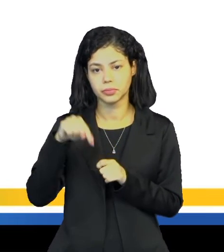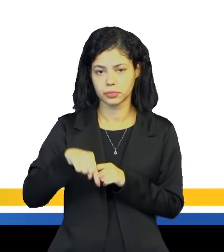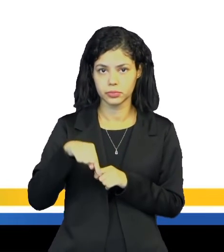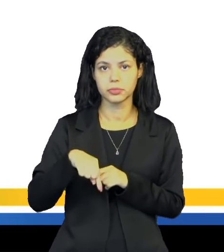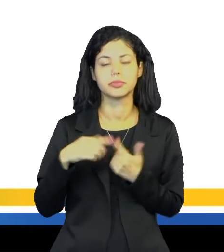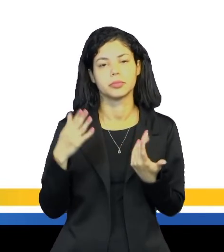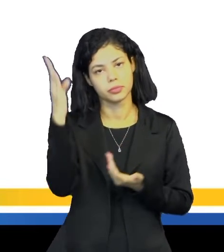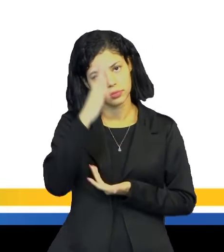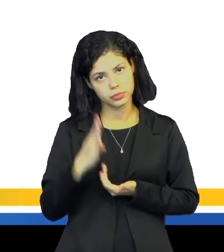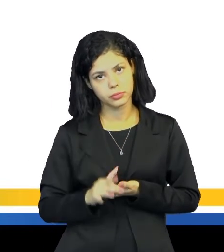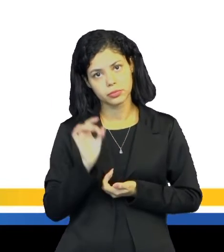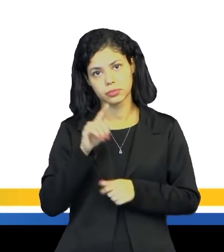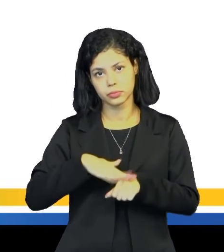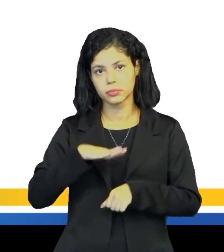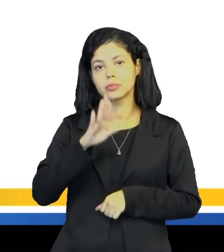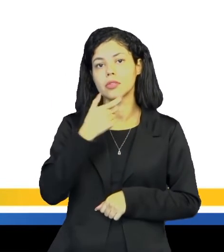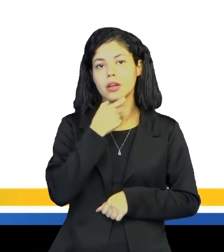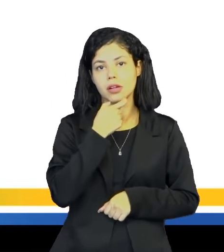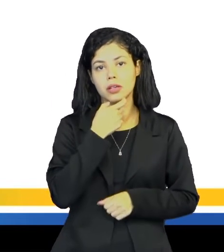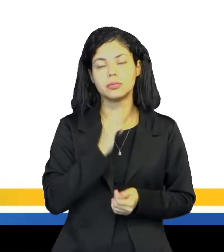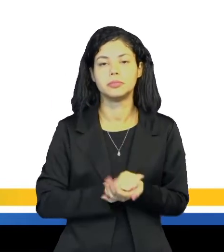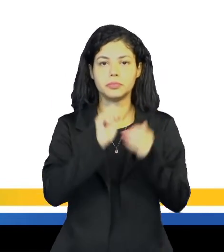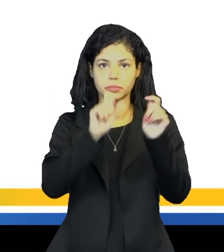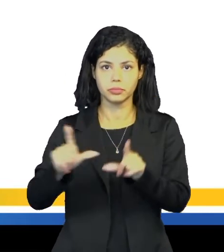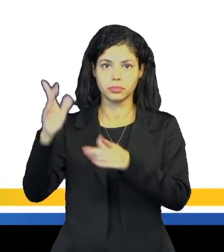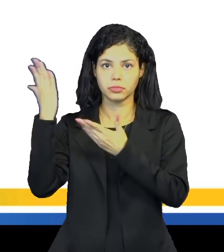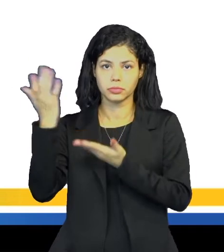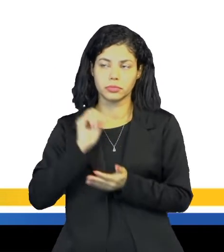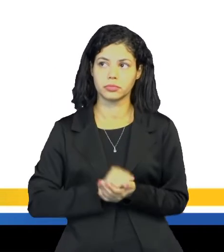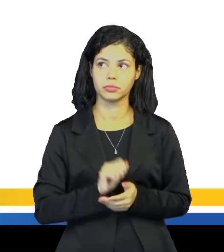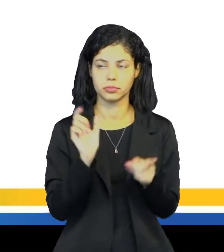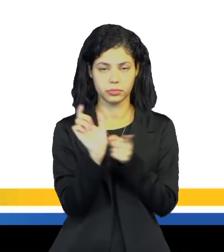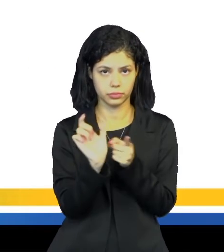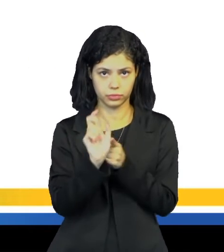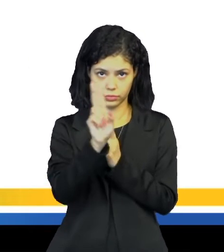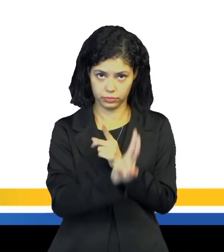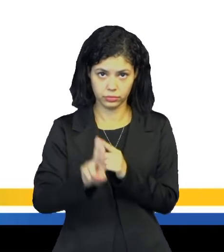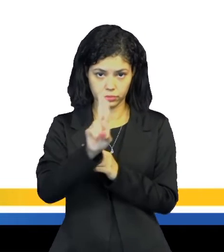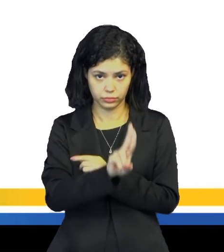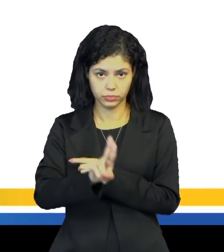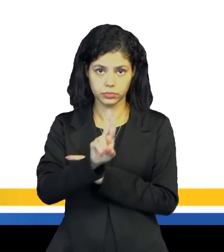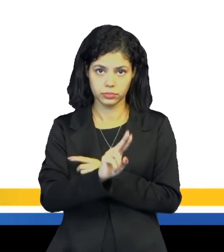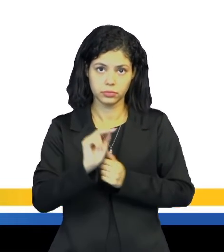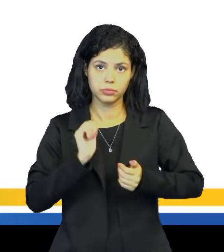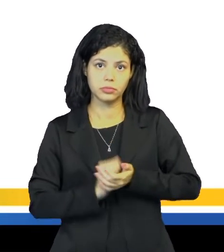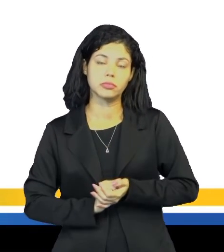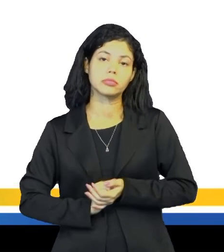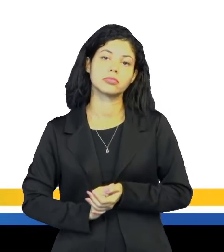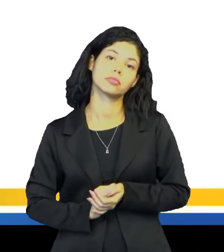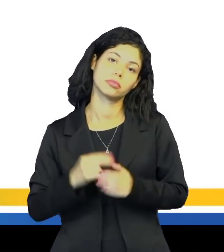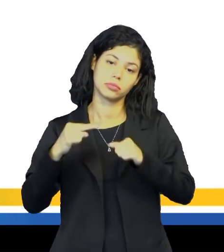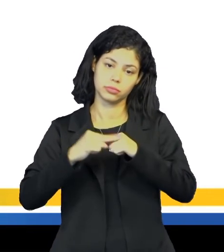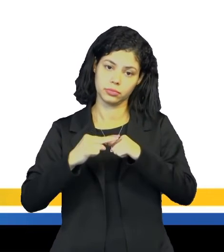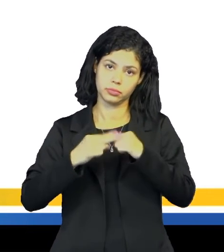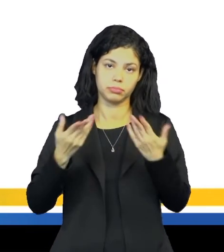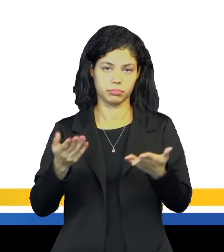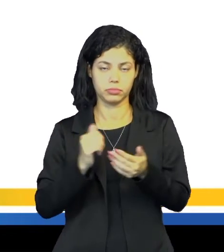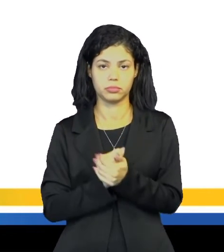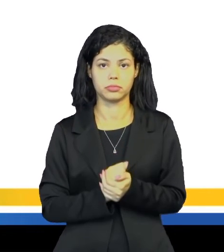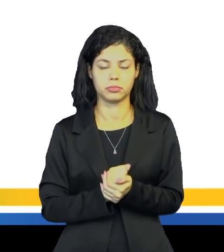com o inglês, né? Aí no slide vocês estão vendo aí as palavras que são mais utilizadas, soft, pendrive,